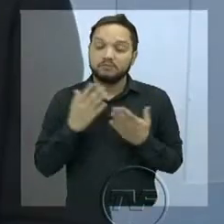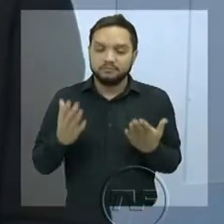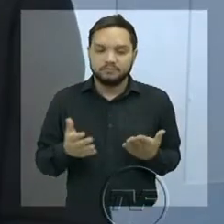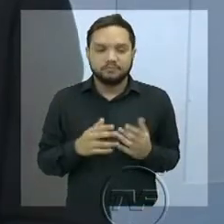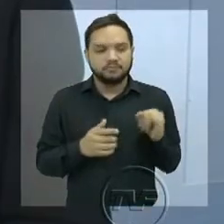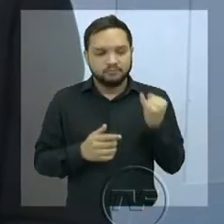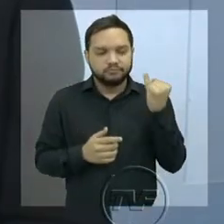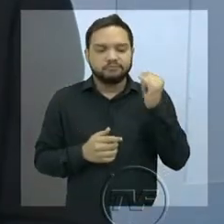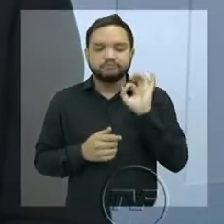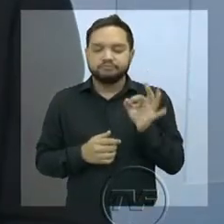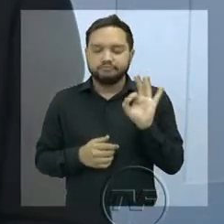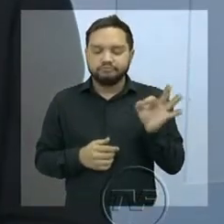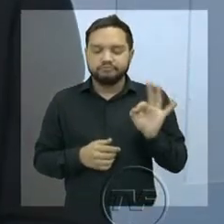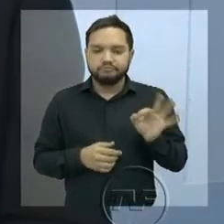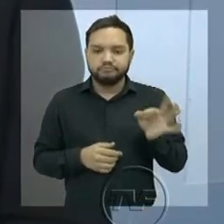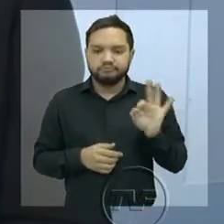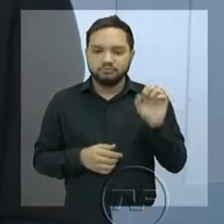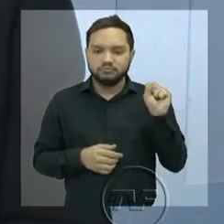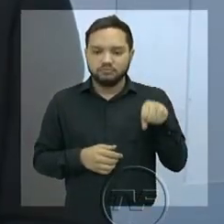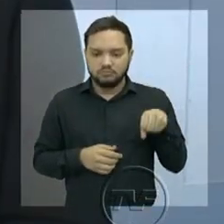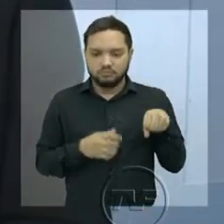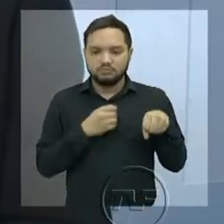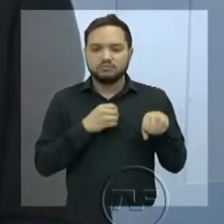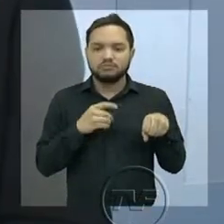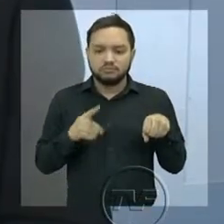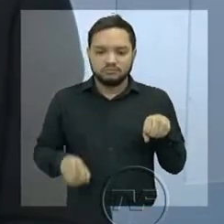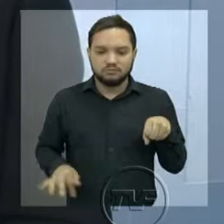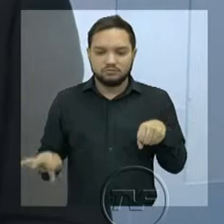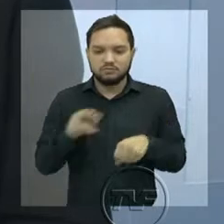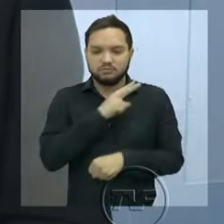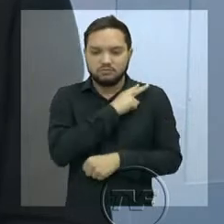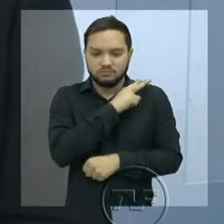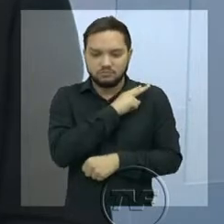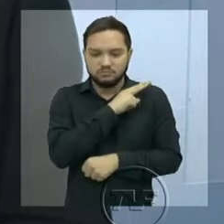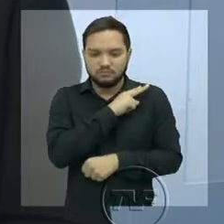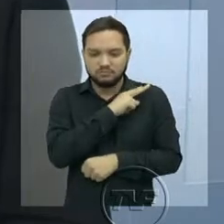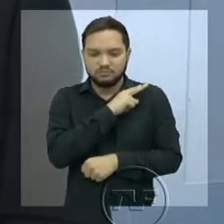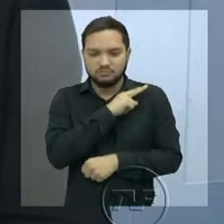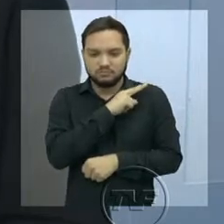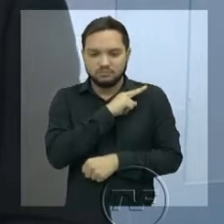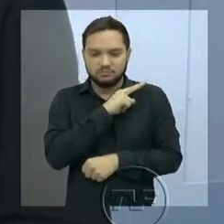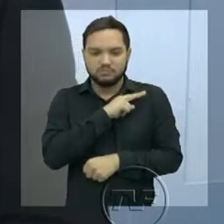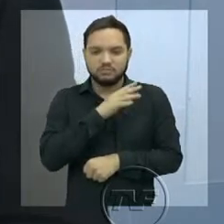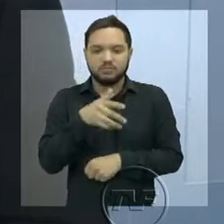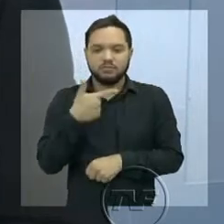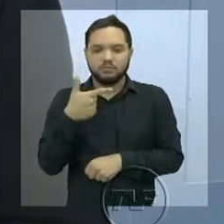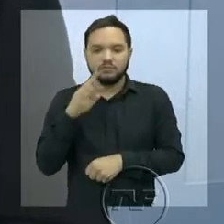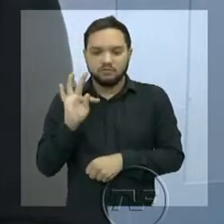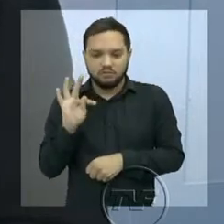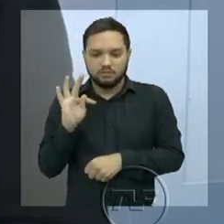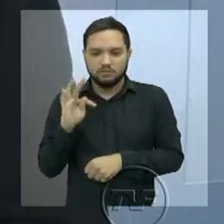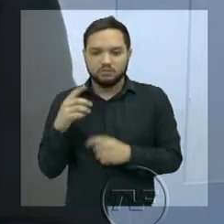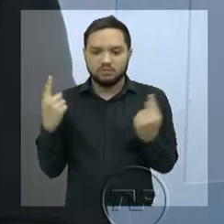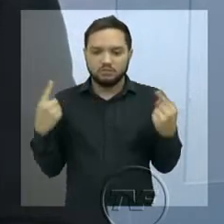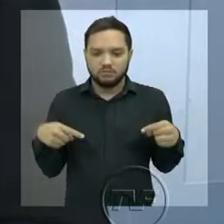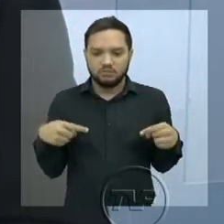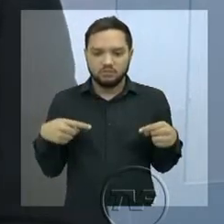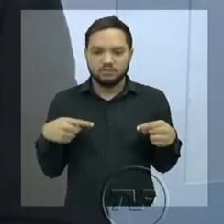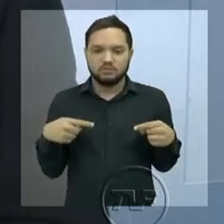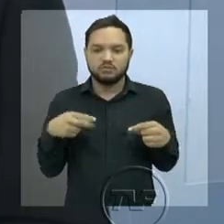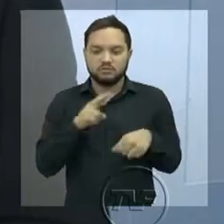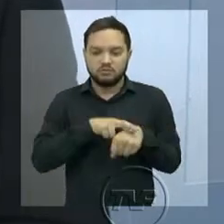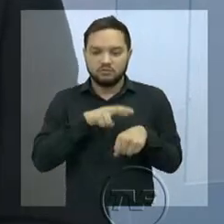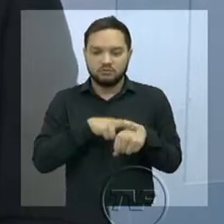aí, sim, o deputado federal Capitão Wagner do PROS, que chegou aí ao segundo turno contra o Roberto Cláudio em